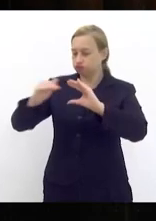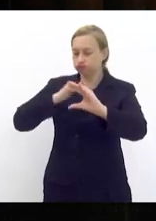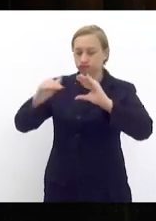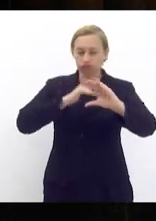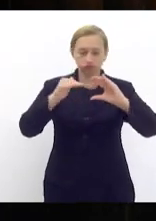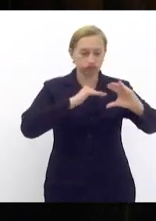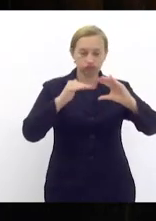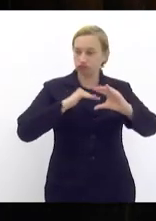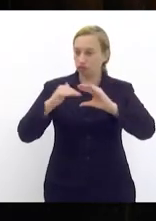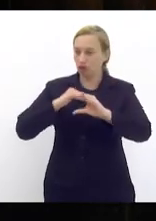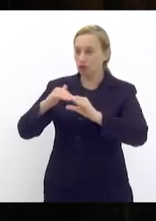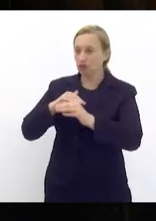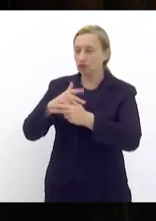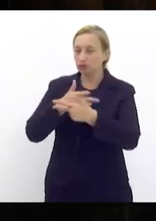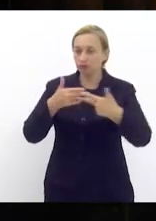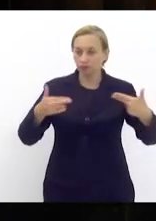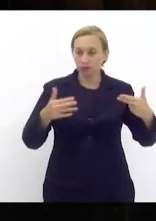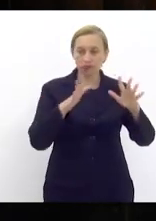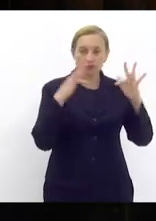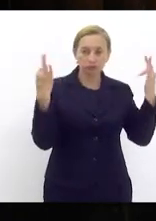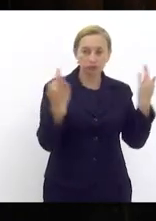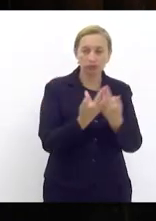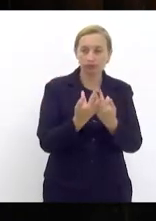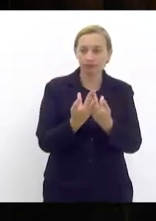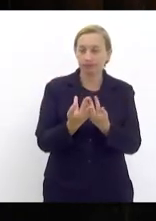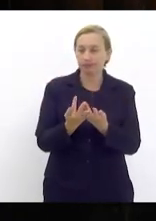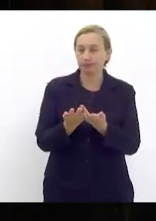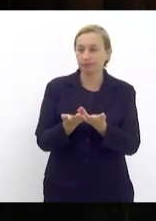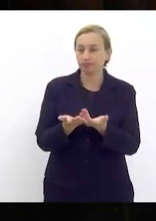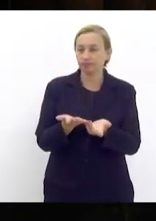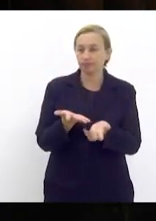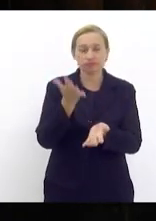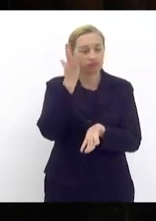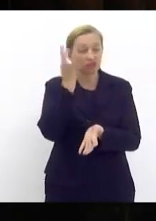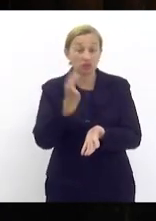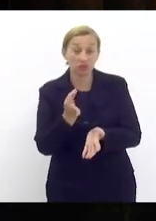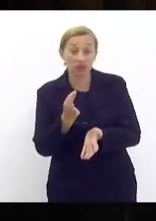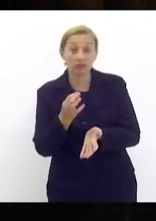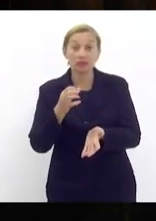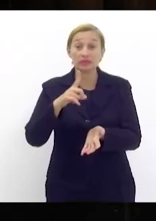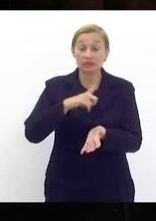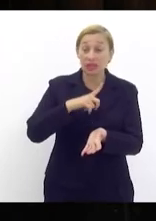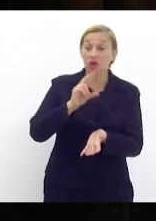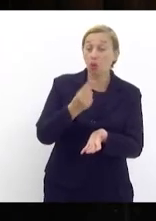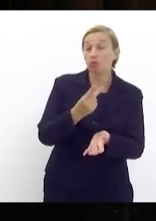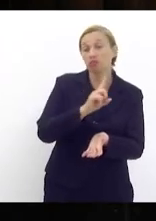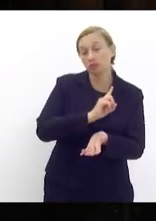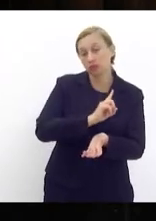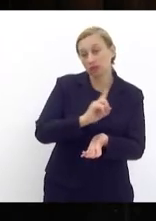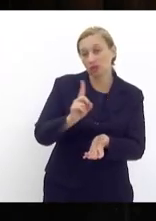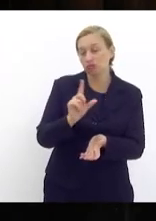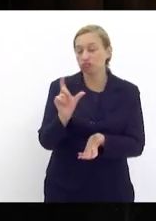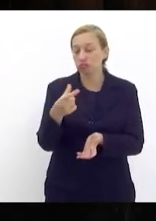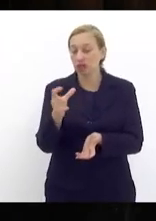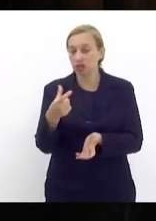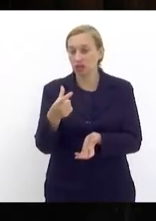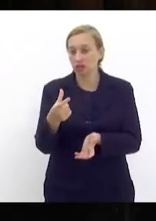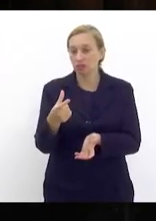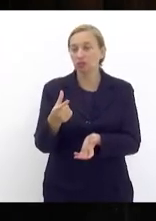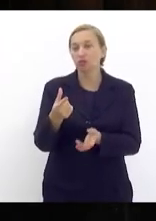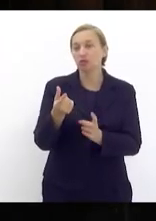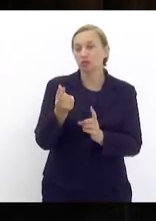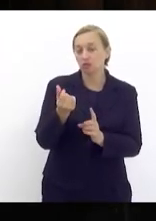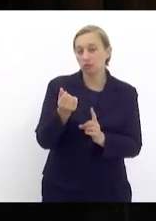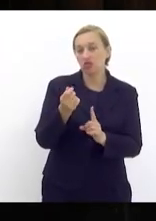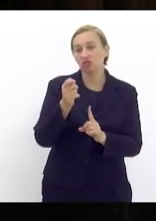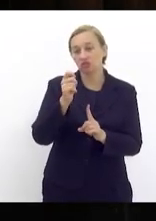por todas as cidades do estado do Rio de Janeiro estão tendo. Se vão ou não receber o equivalente ao mês de março.